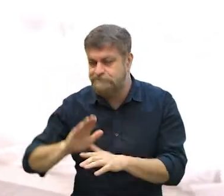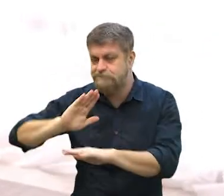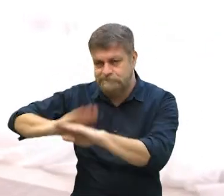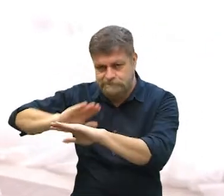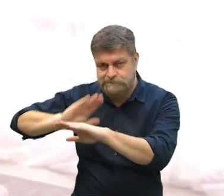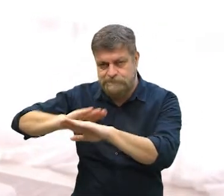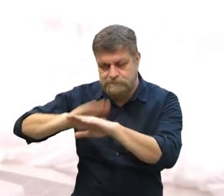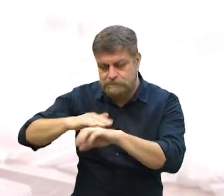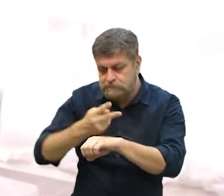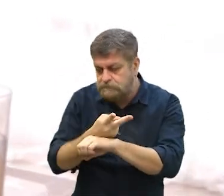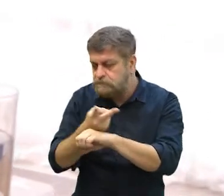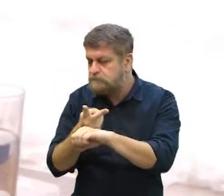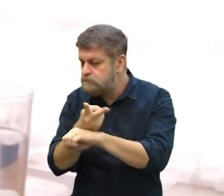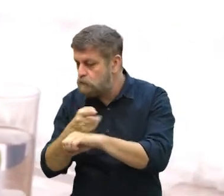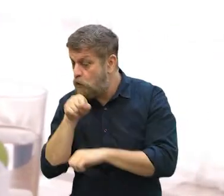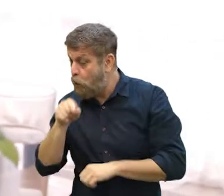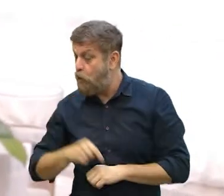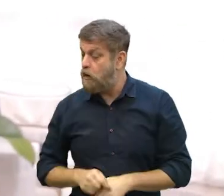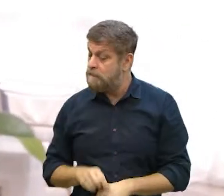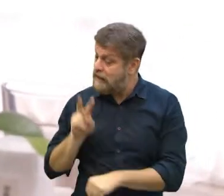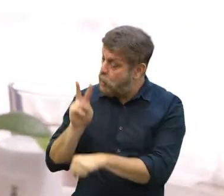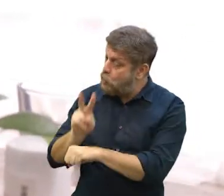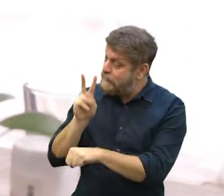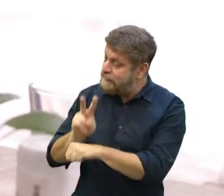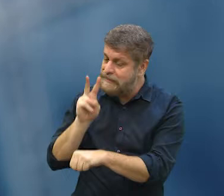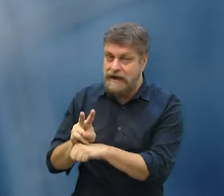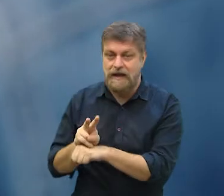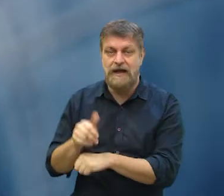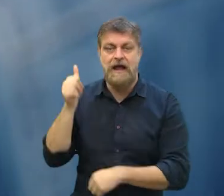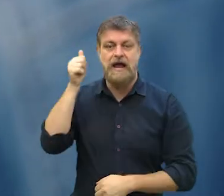participam ativamente dessa busca ativa aí da doença,